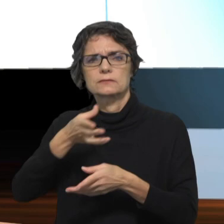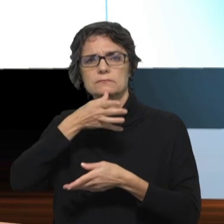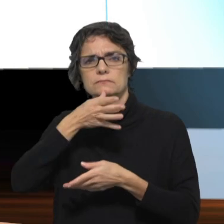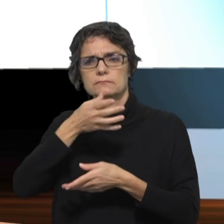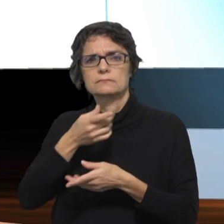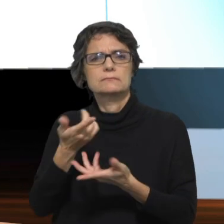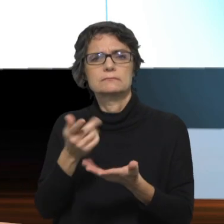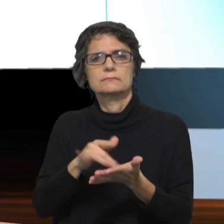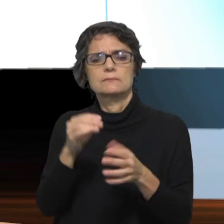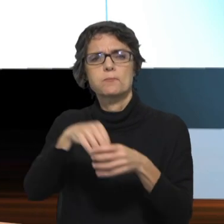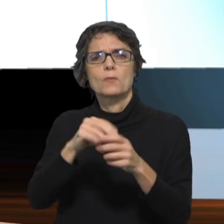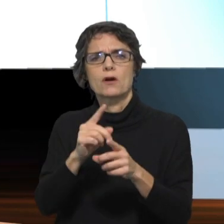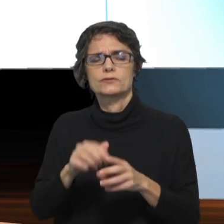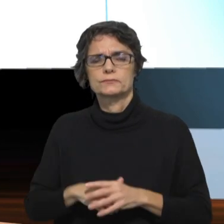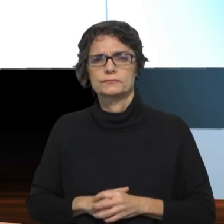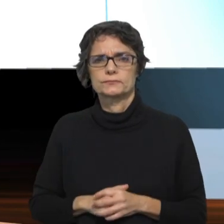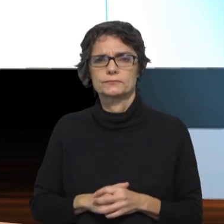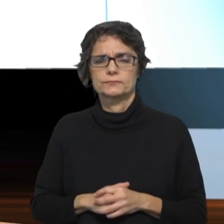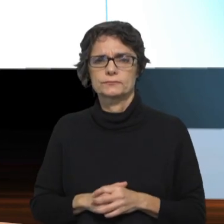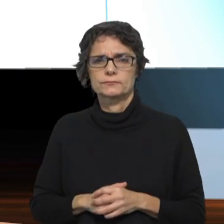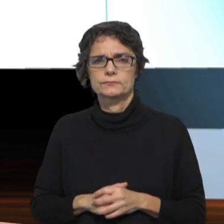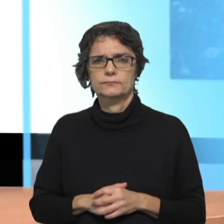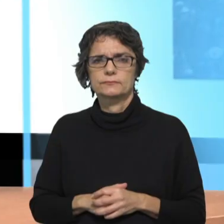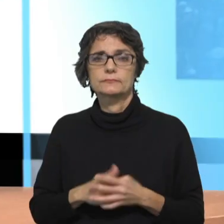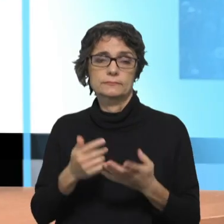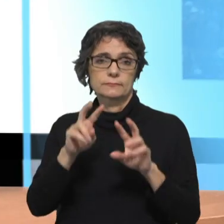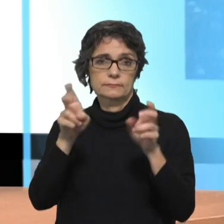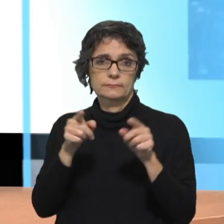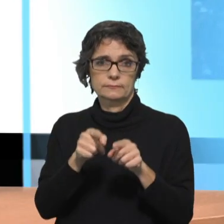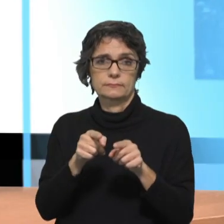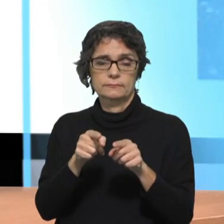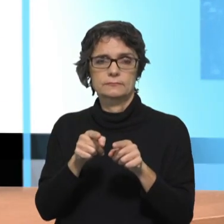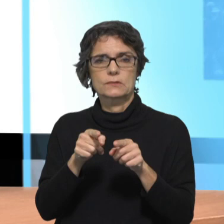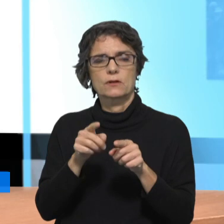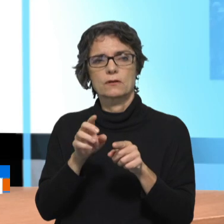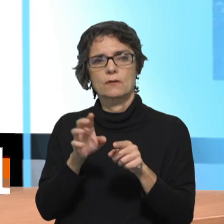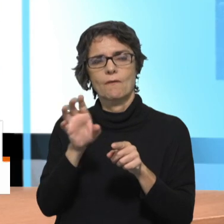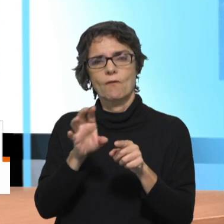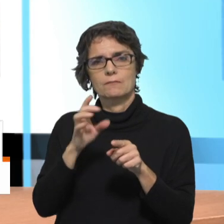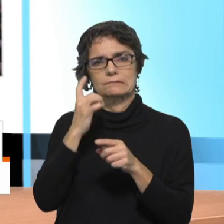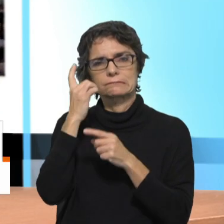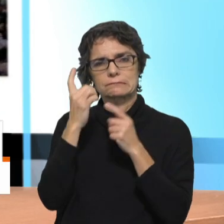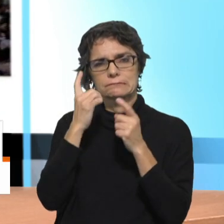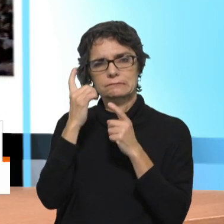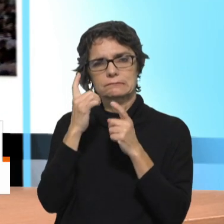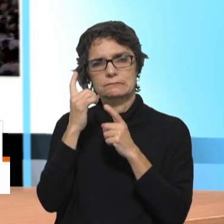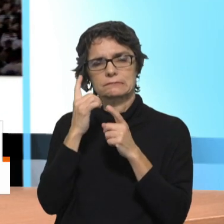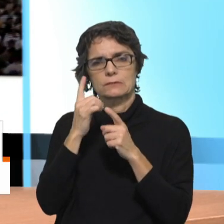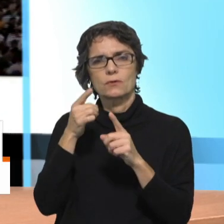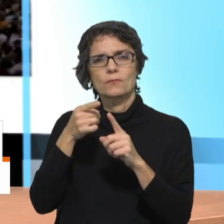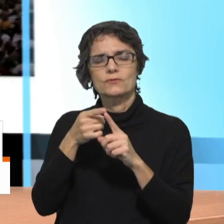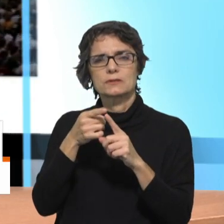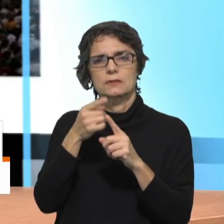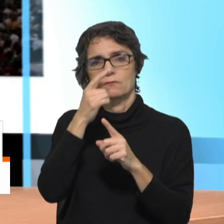livro de que é que trata? Como o próprio nome indica, são reflexões para ajudar o leitor